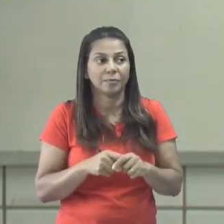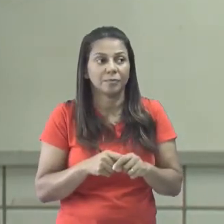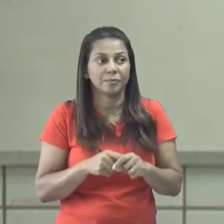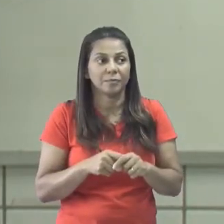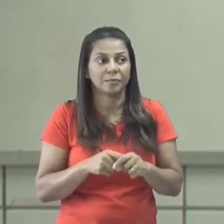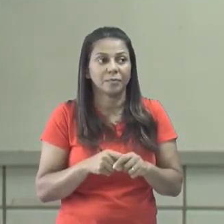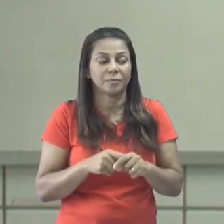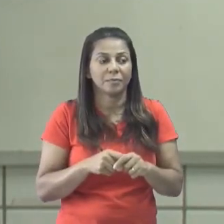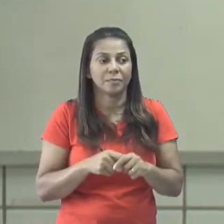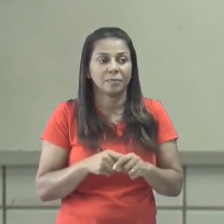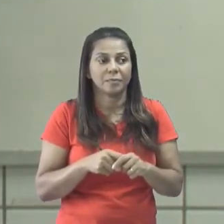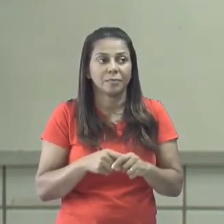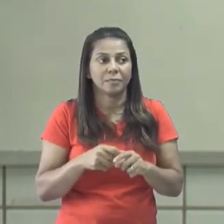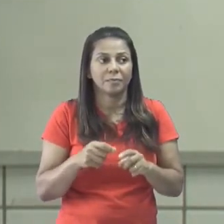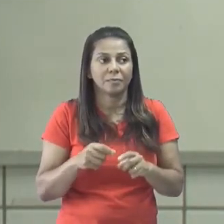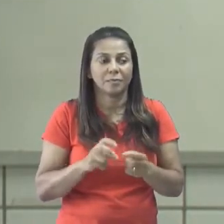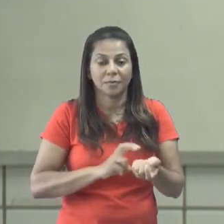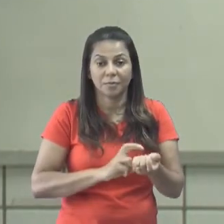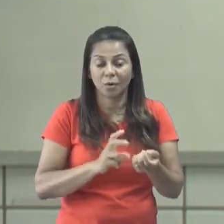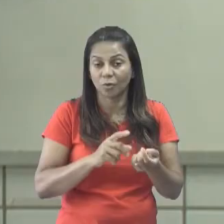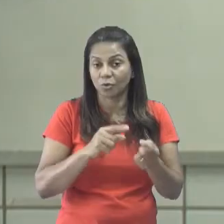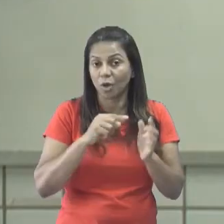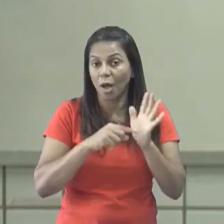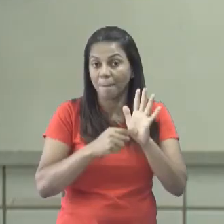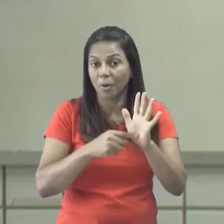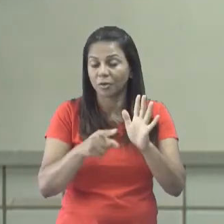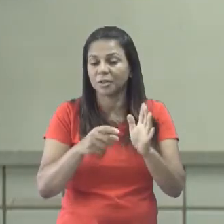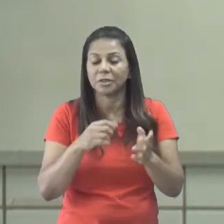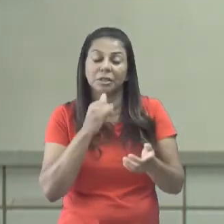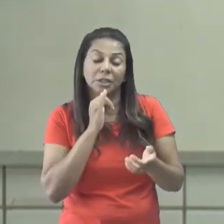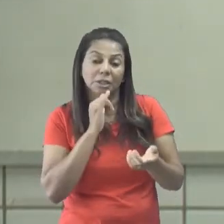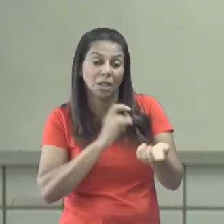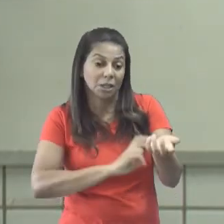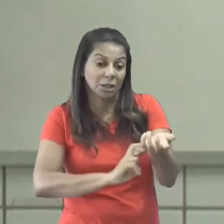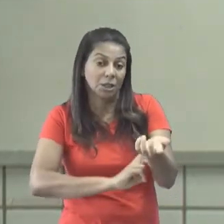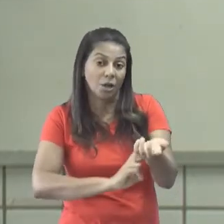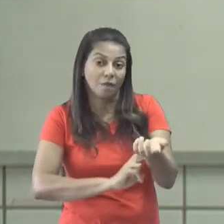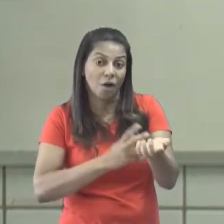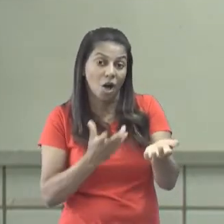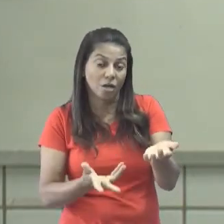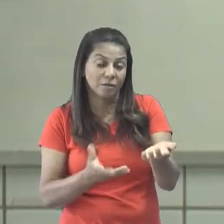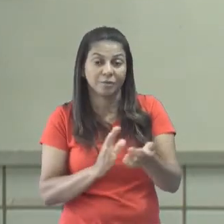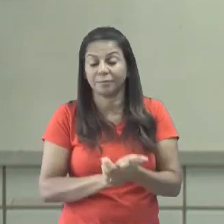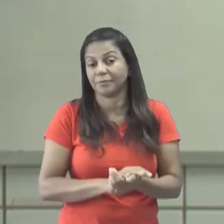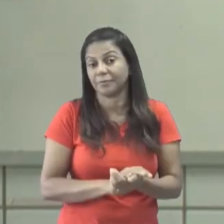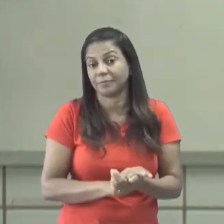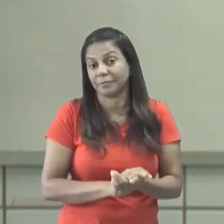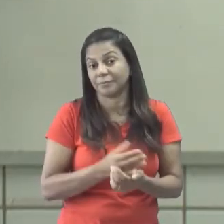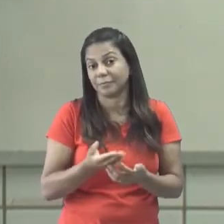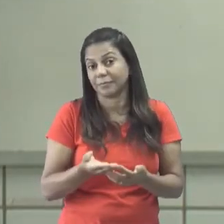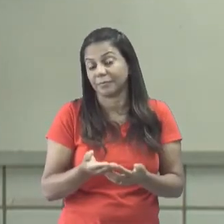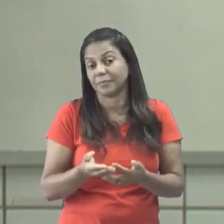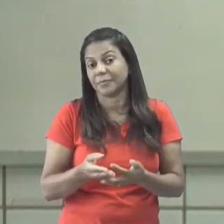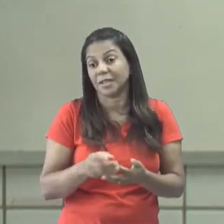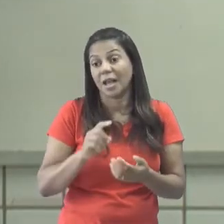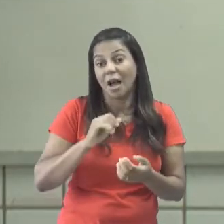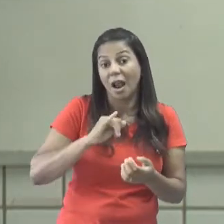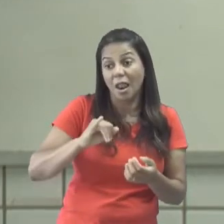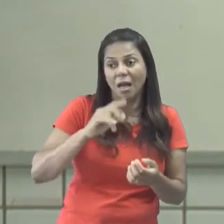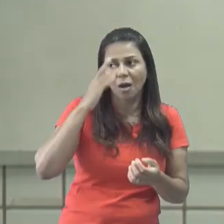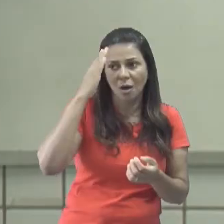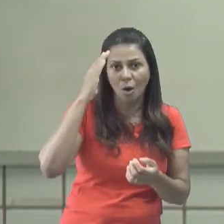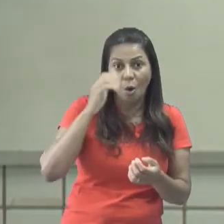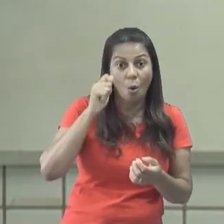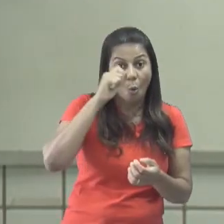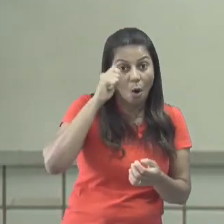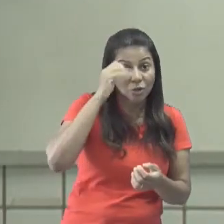Diabeliquete fala, nervosa. Então, geralmente aparece entre parênteses, Diabeliquete nervosa. Então, ali, o ator já